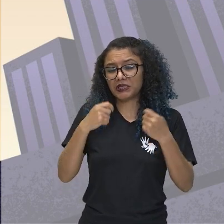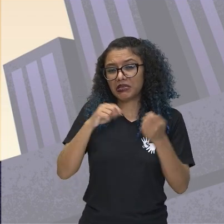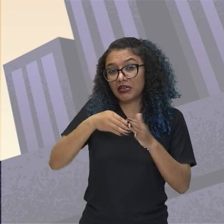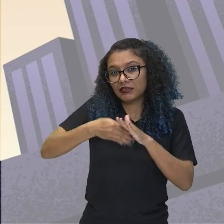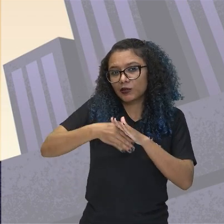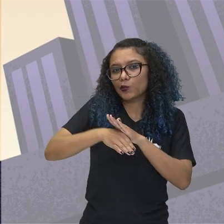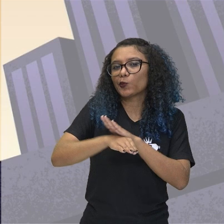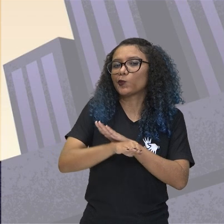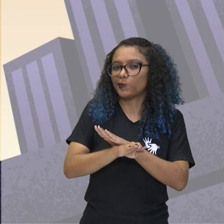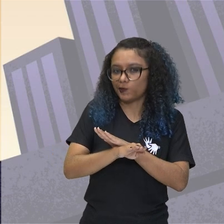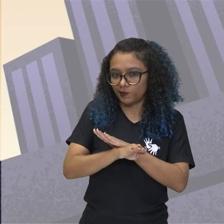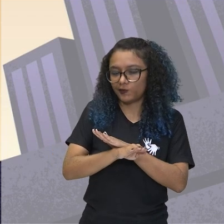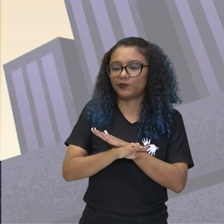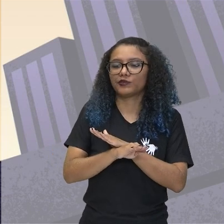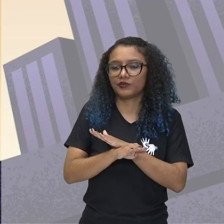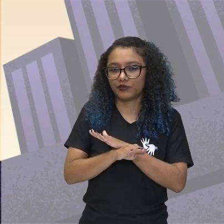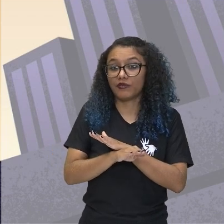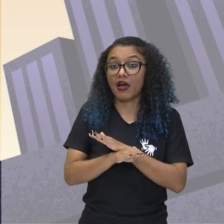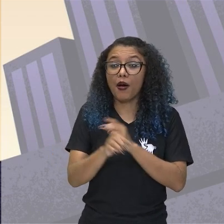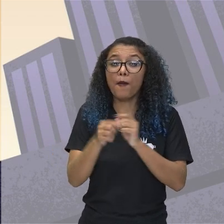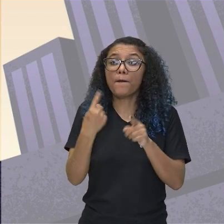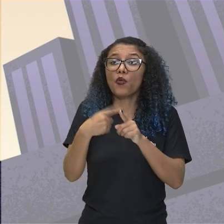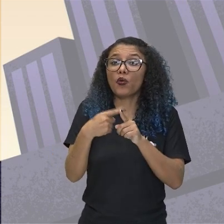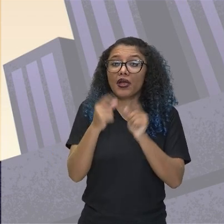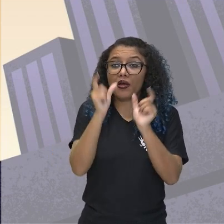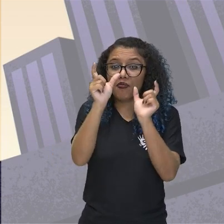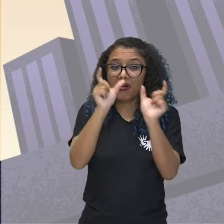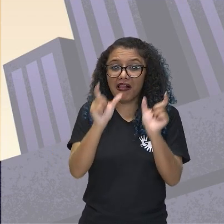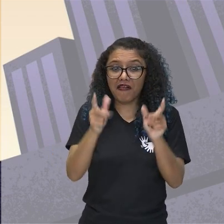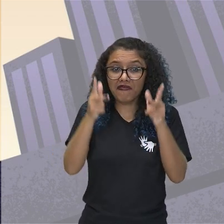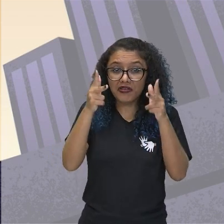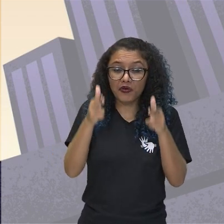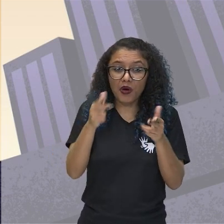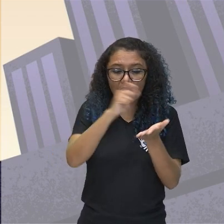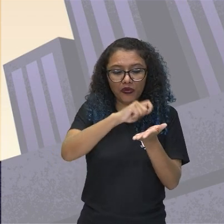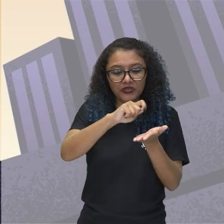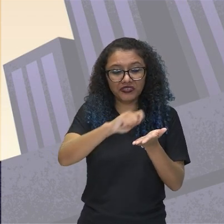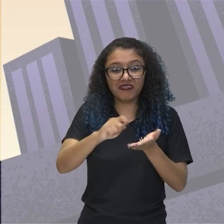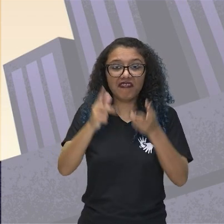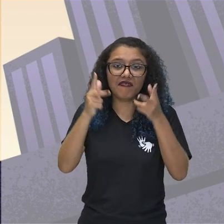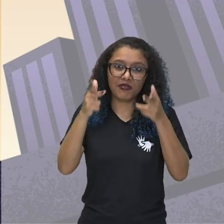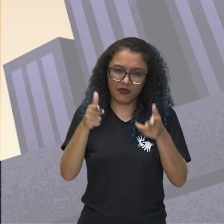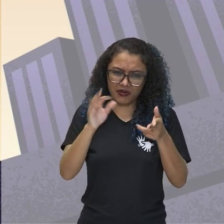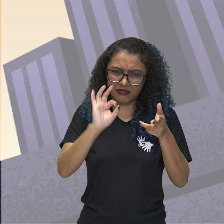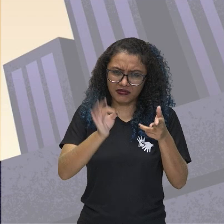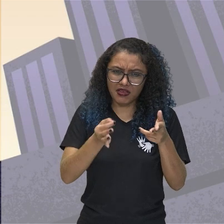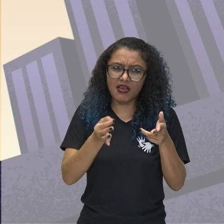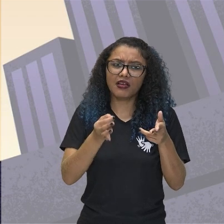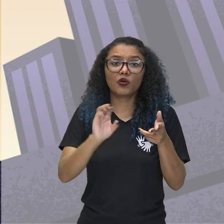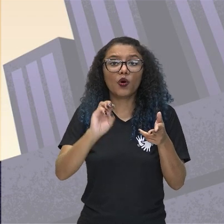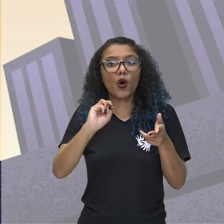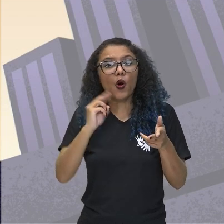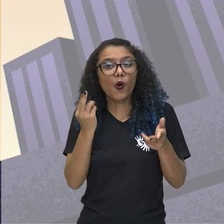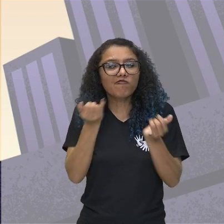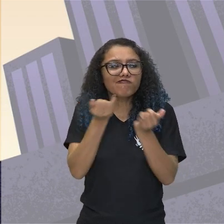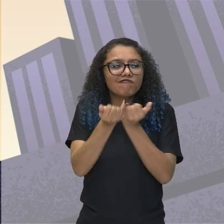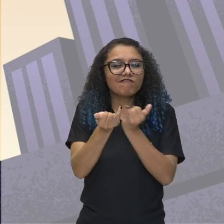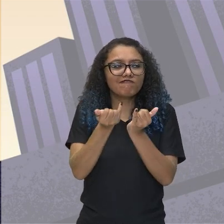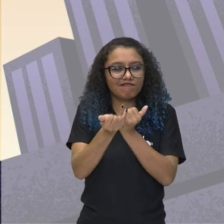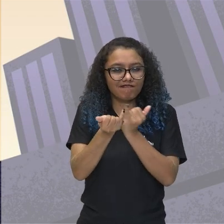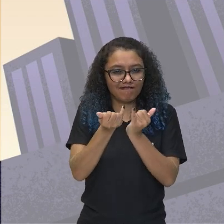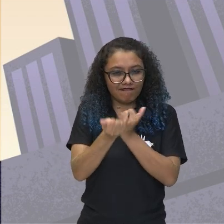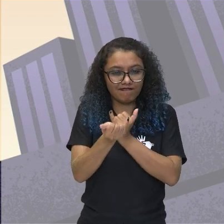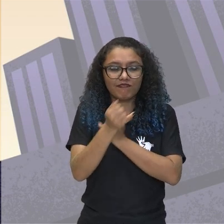acostumar. As palavras são escritas da mesma forma, né? Ou de forma muito parecida.